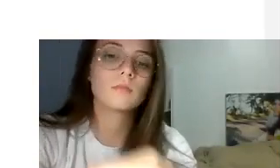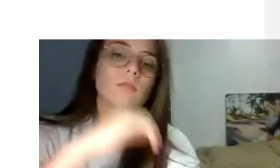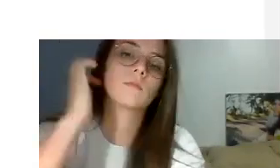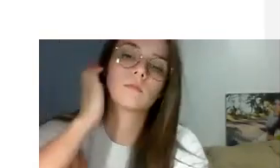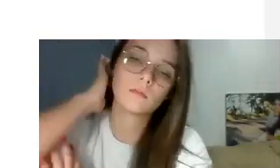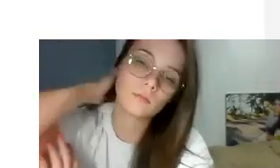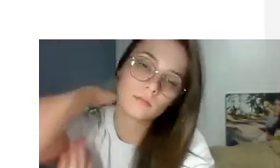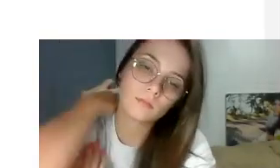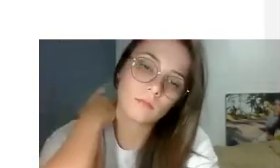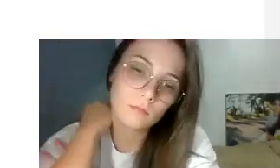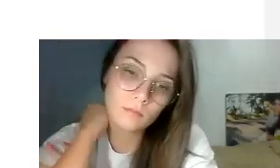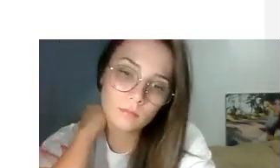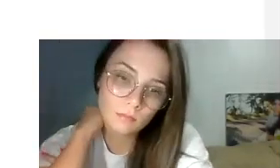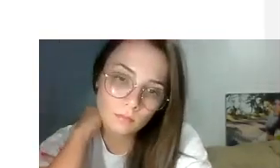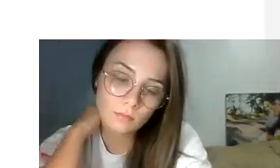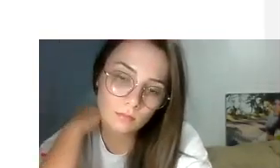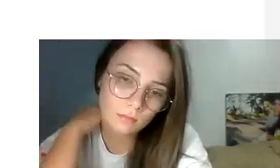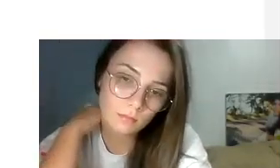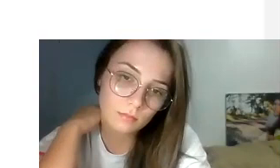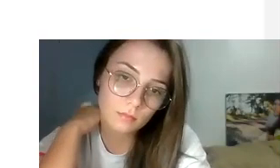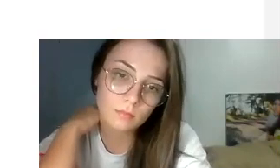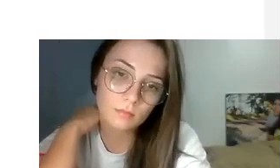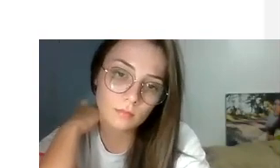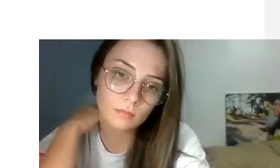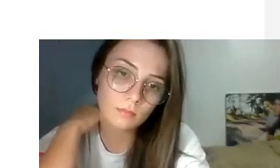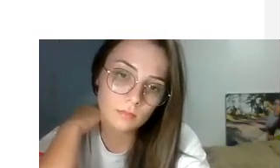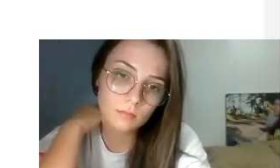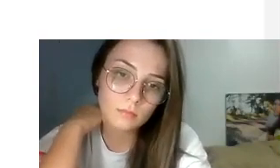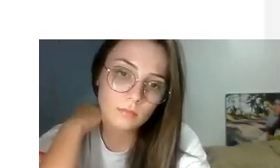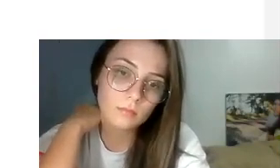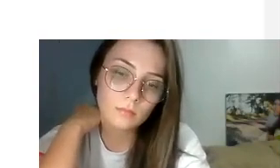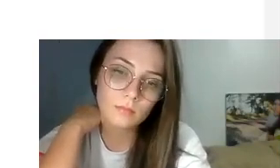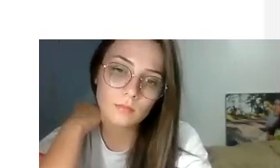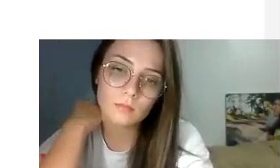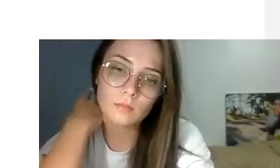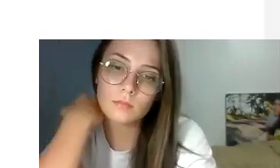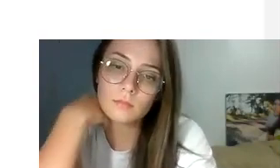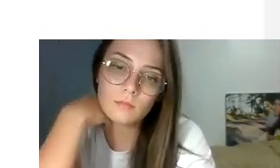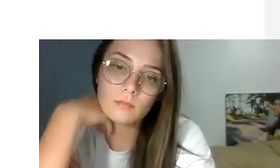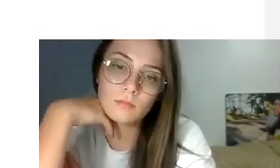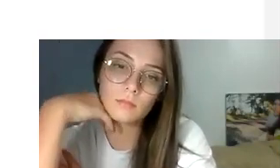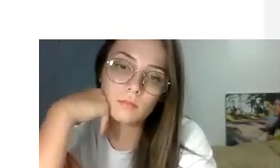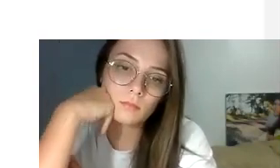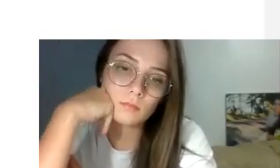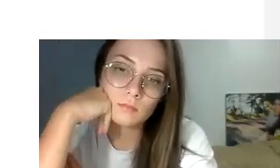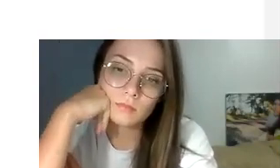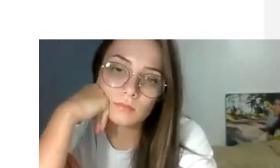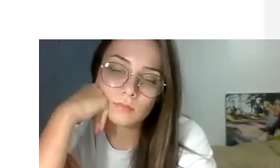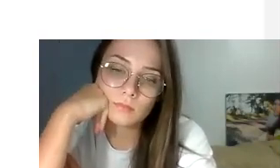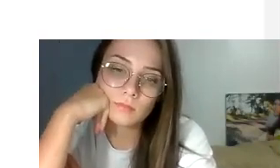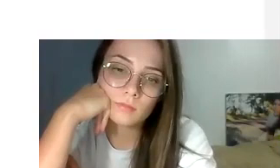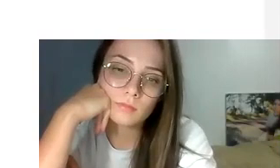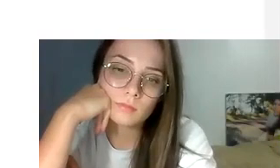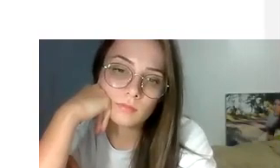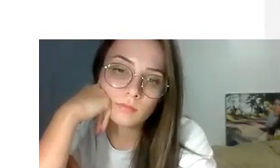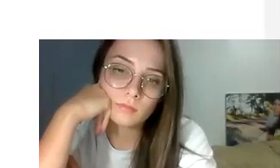Brasil, os maiores rios. Rio Grande do Sul, tu consegue fazer muita coisa. Tu consegue transportar